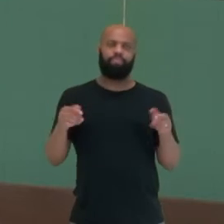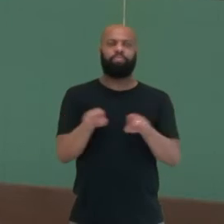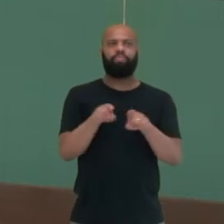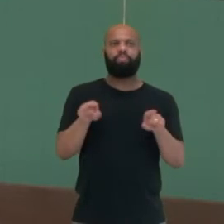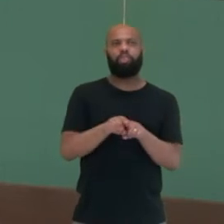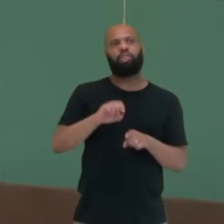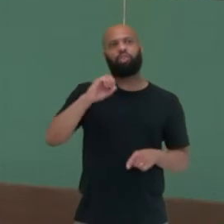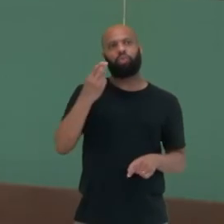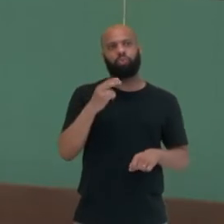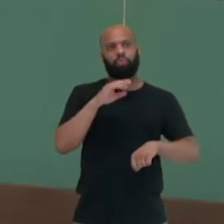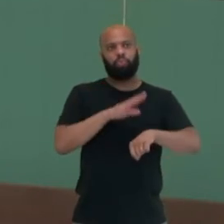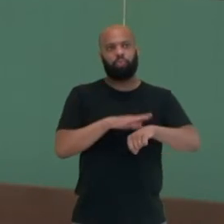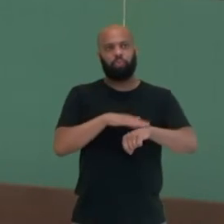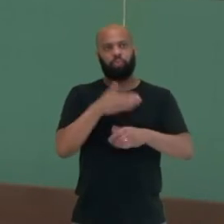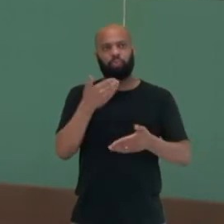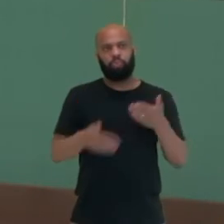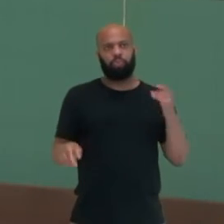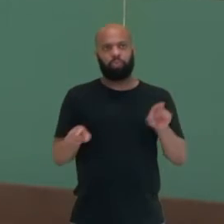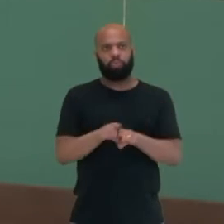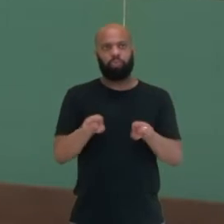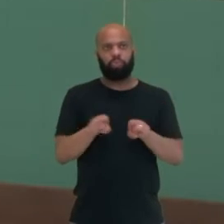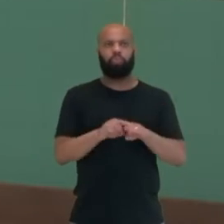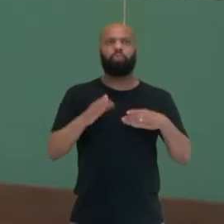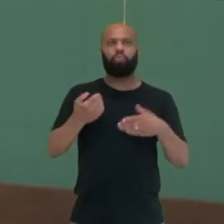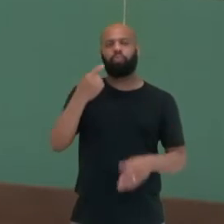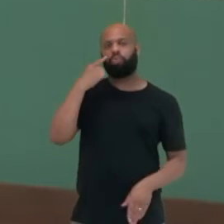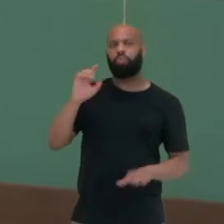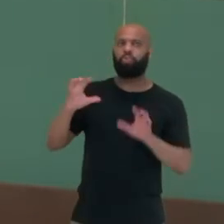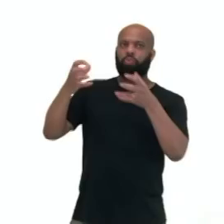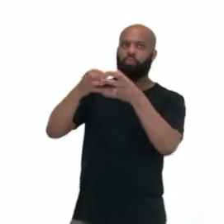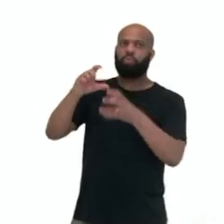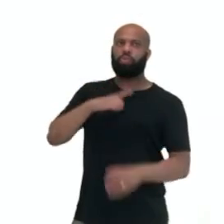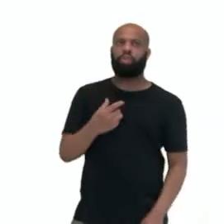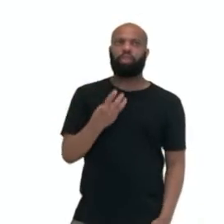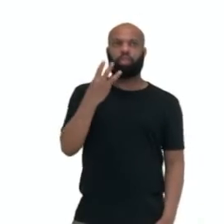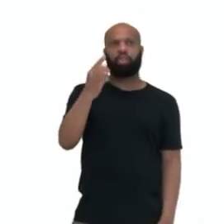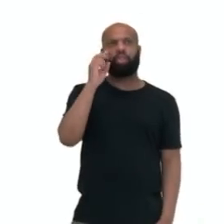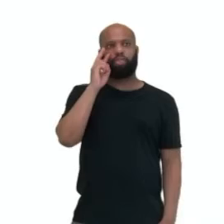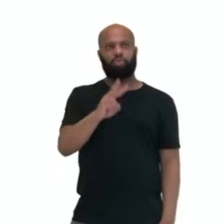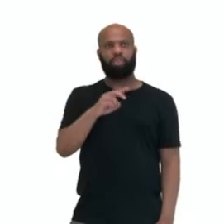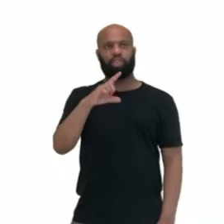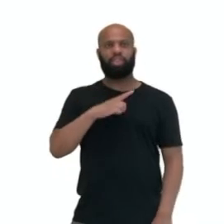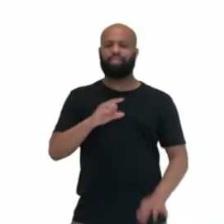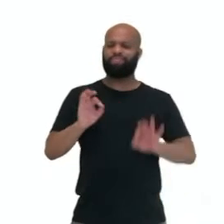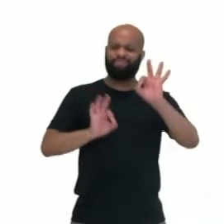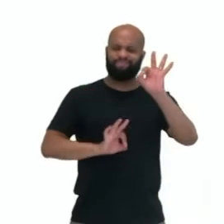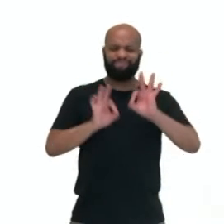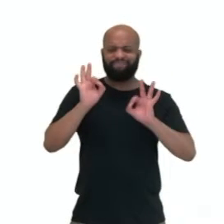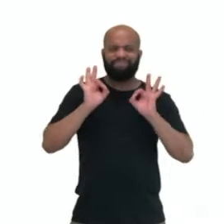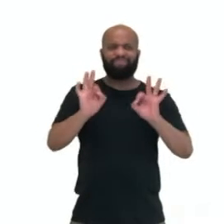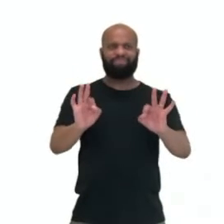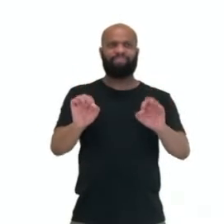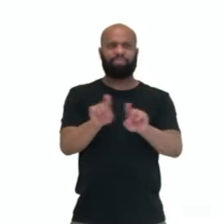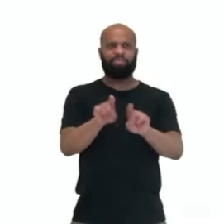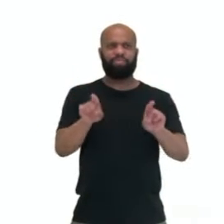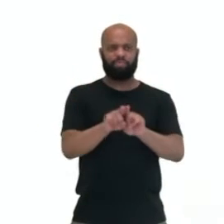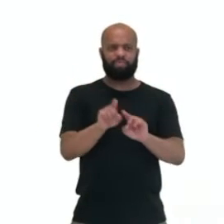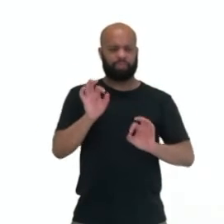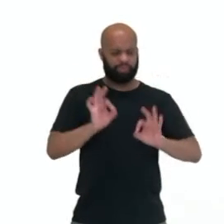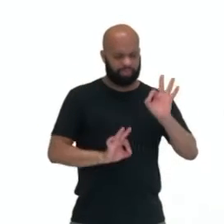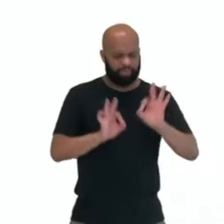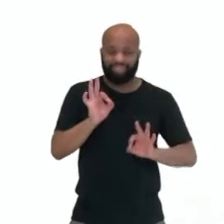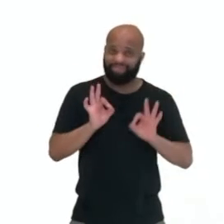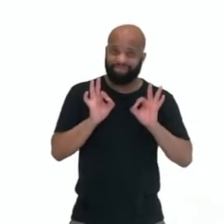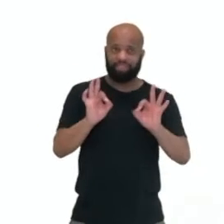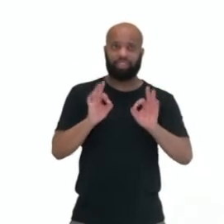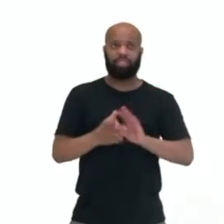esses casos ele perde ponto. Ali, ó, por equipe, são 3. Olha como o movimento está bem coordenado, em sincronia ali os 3, né,